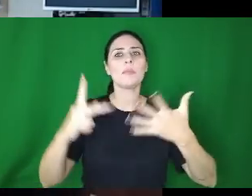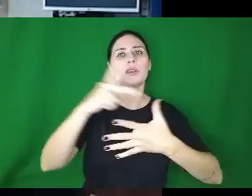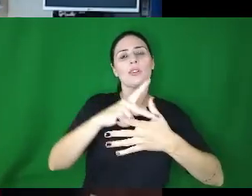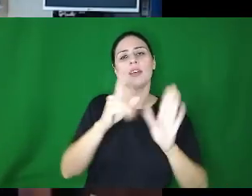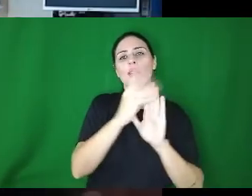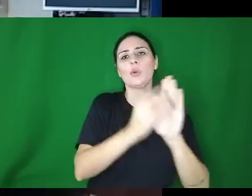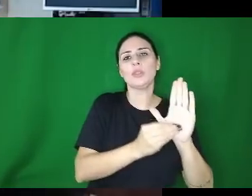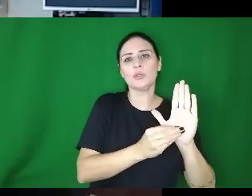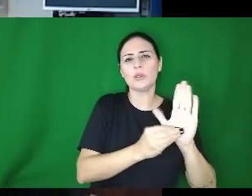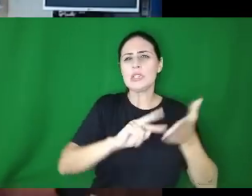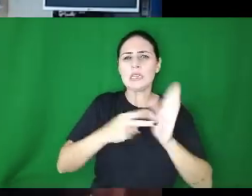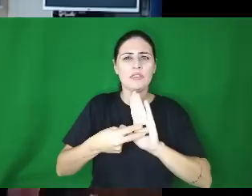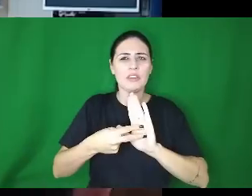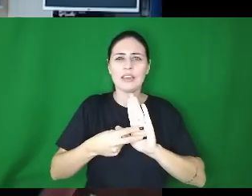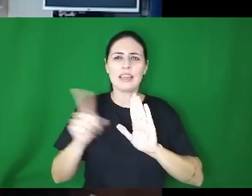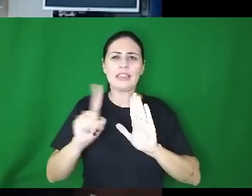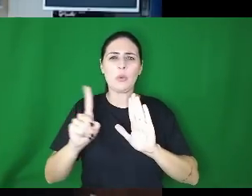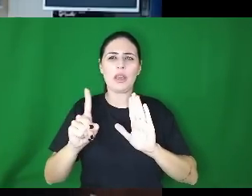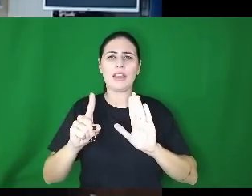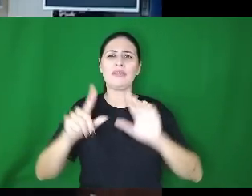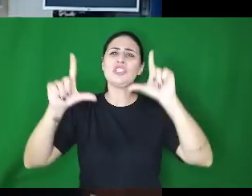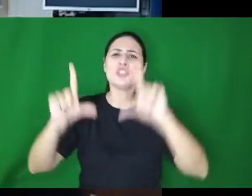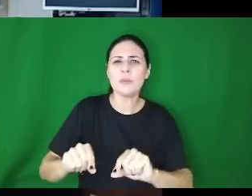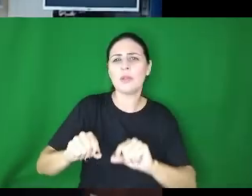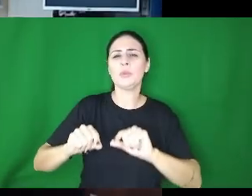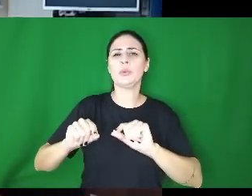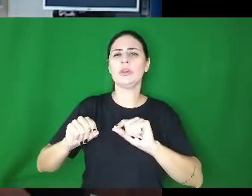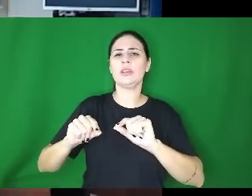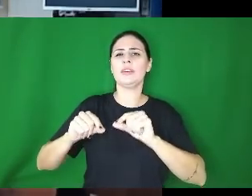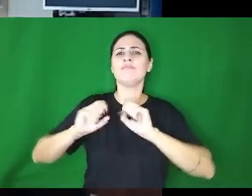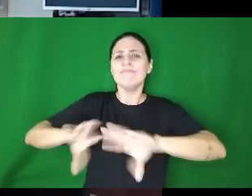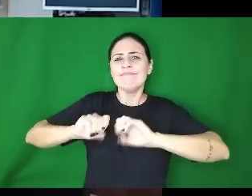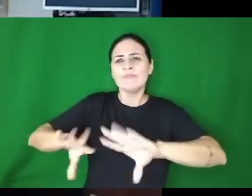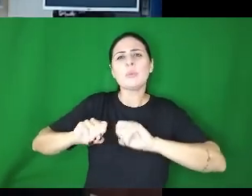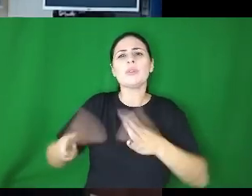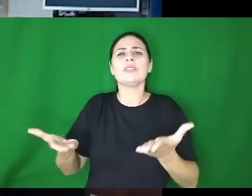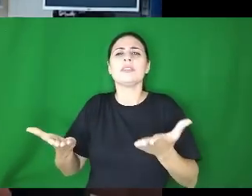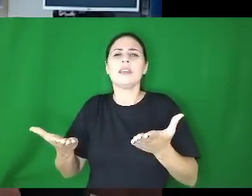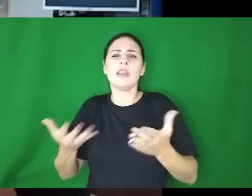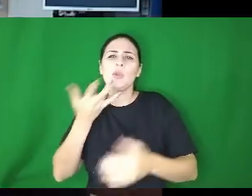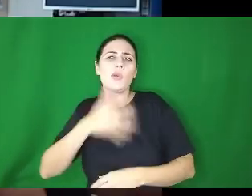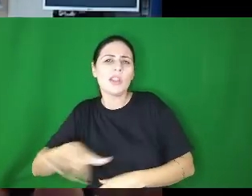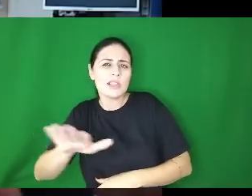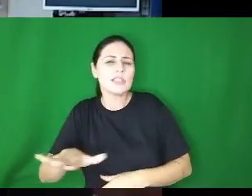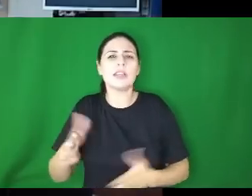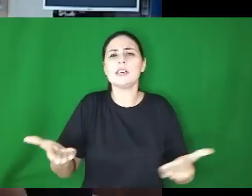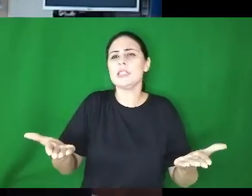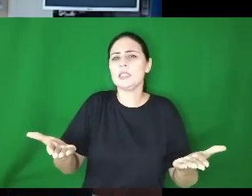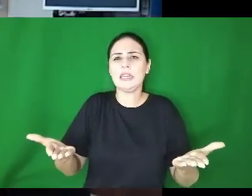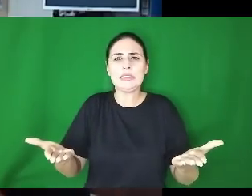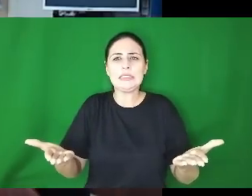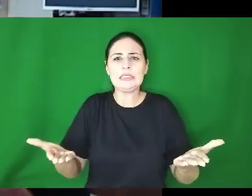várias questões, eu estava pensando, você já foi trazendo um pouquinho, né, que quando a gente está pensando, então,